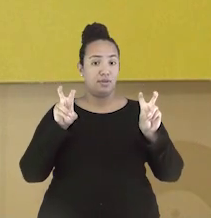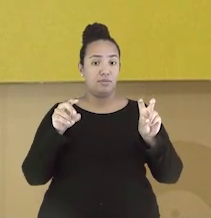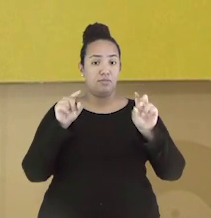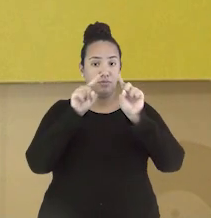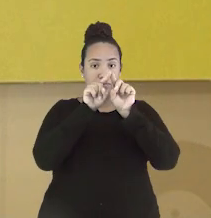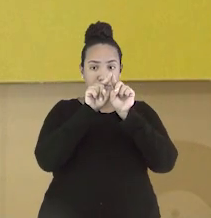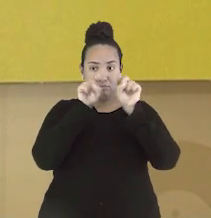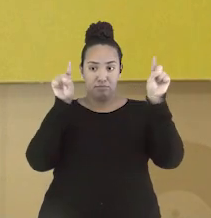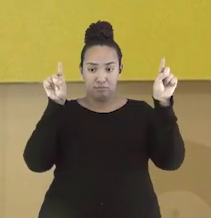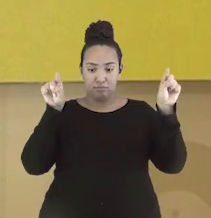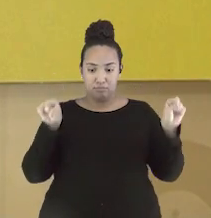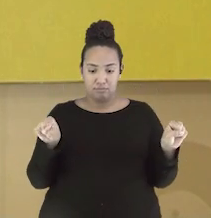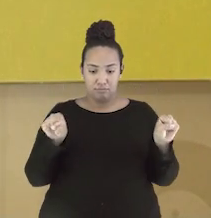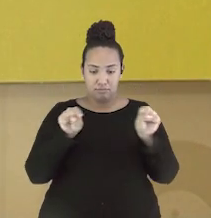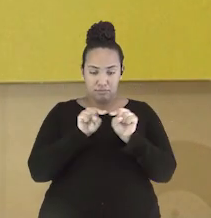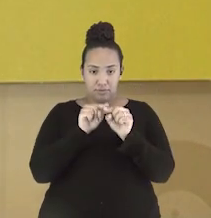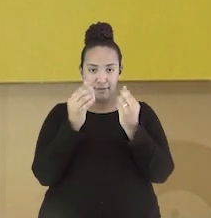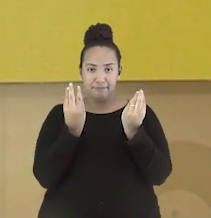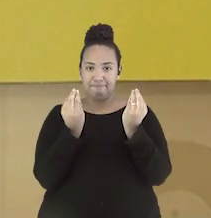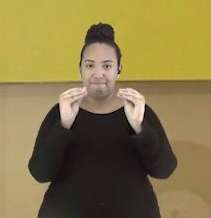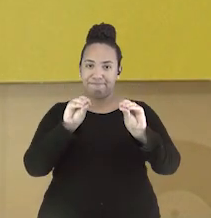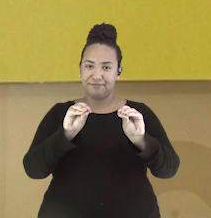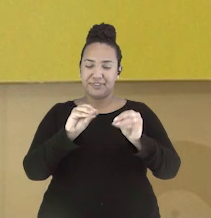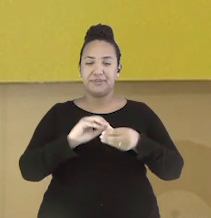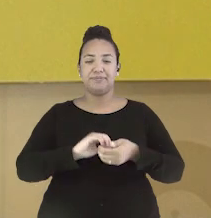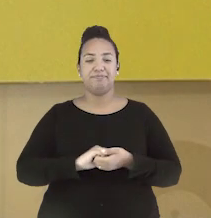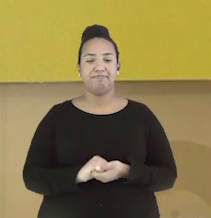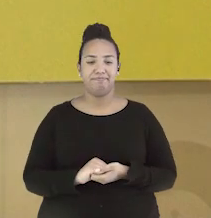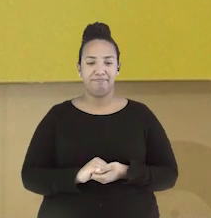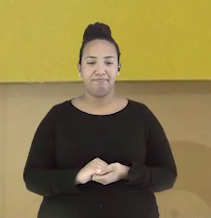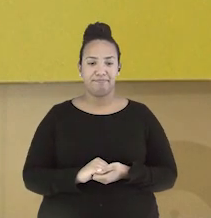o título está dentro de um retângulo.